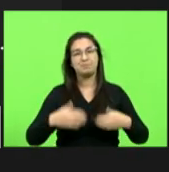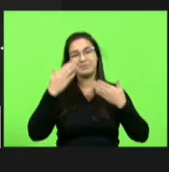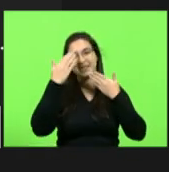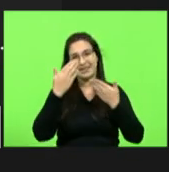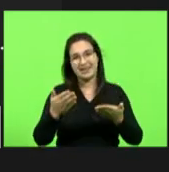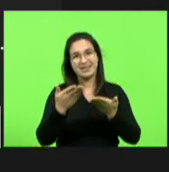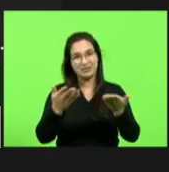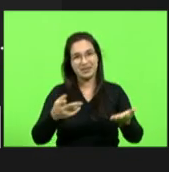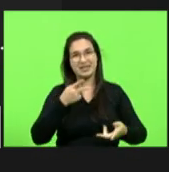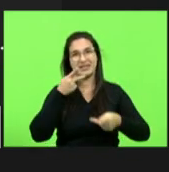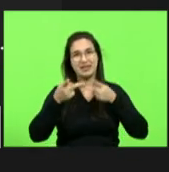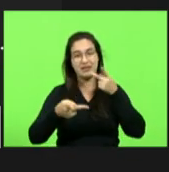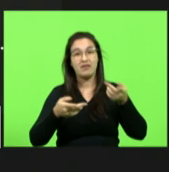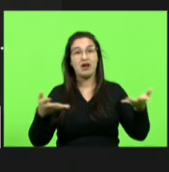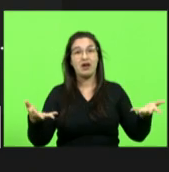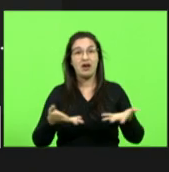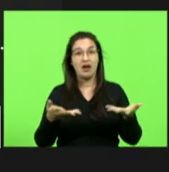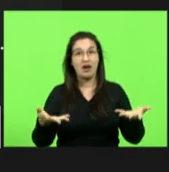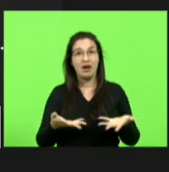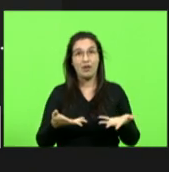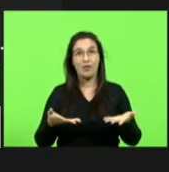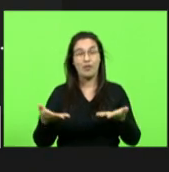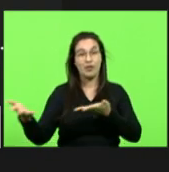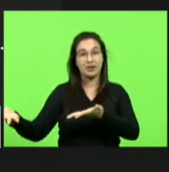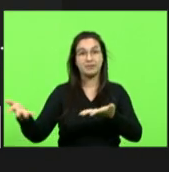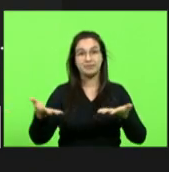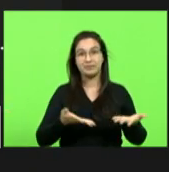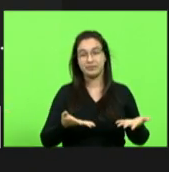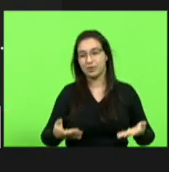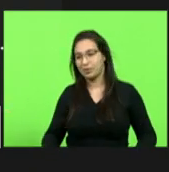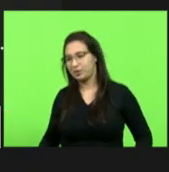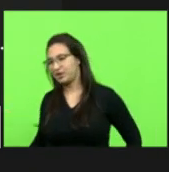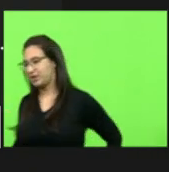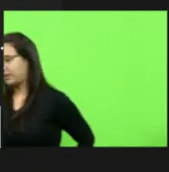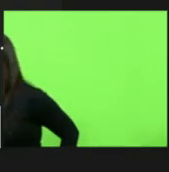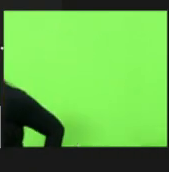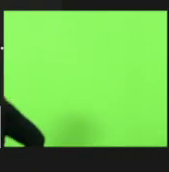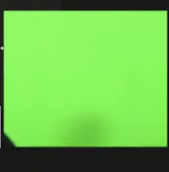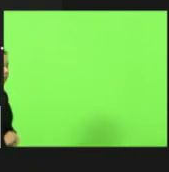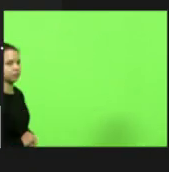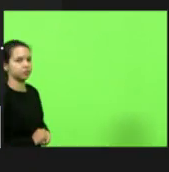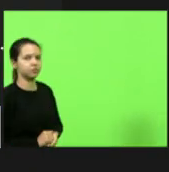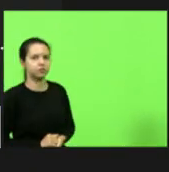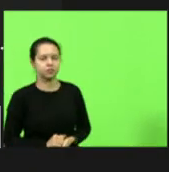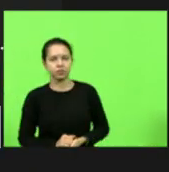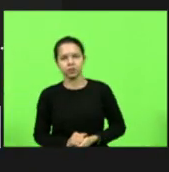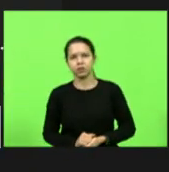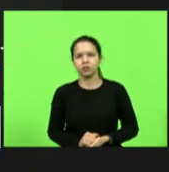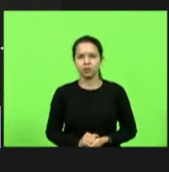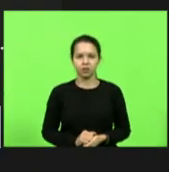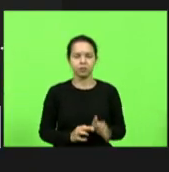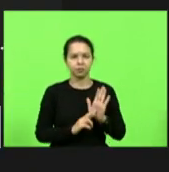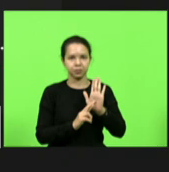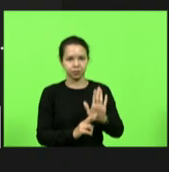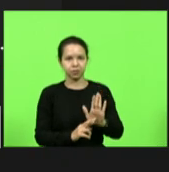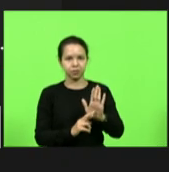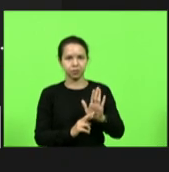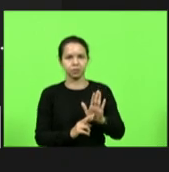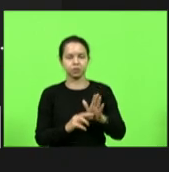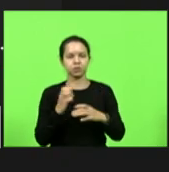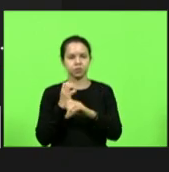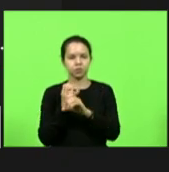sua fala. Agora, o Rudinei Luiz Beltrame, que representa o Laboratório de Psicologia Escolar e